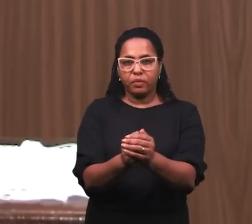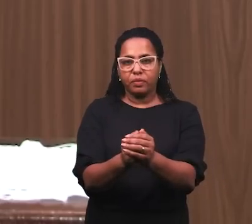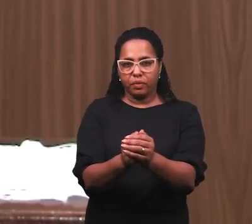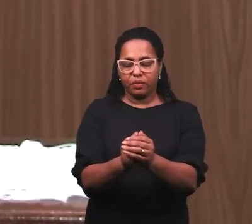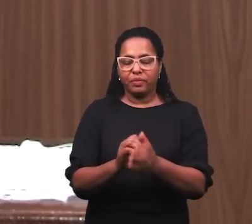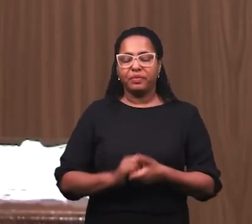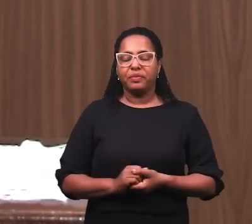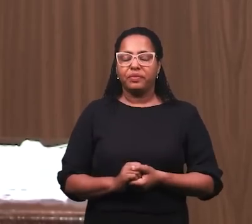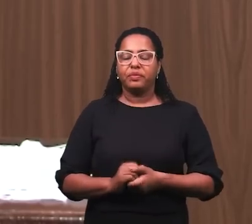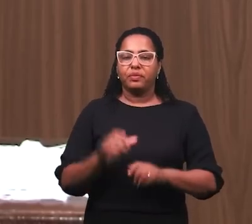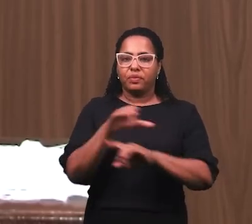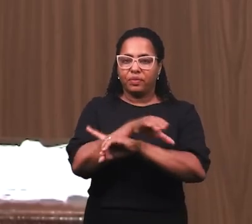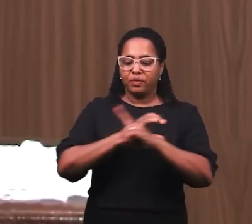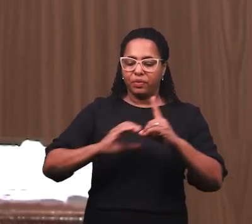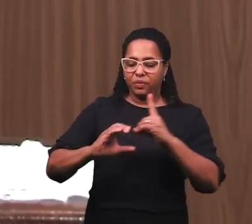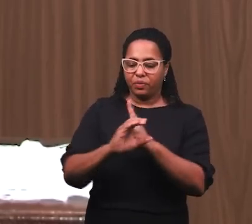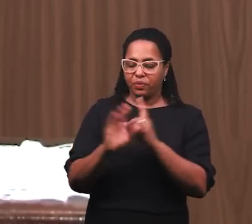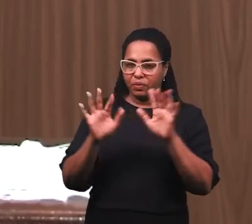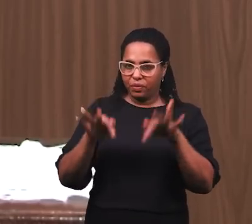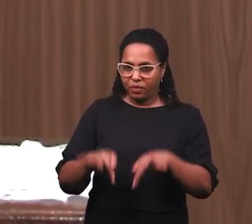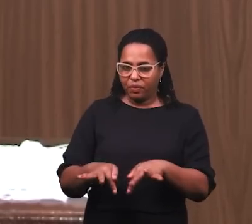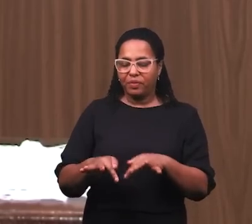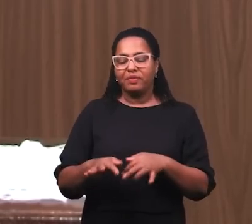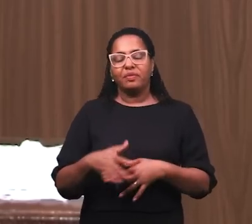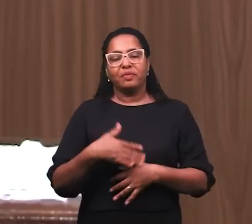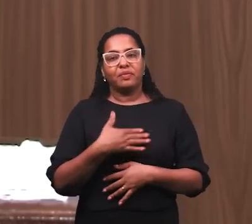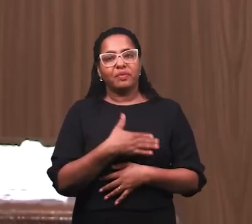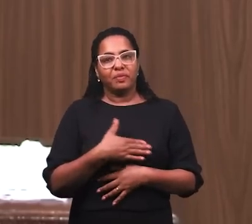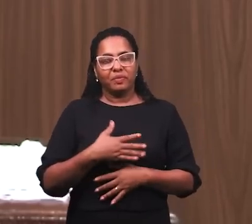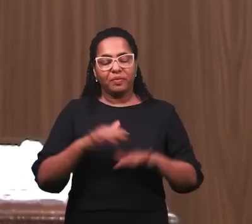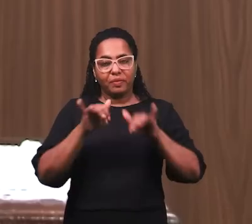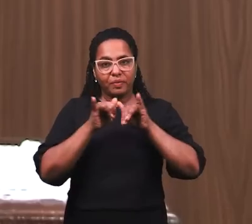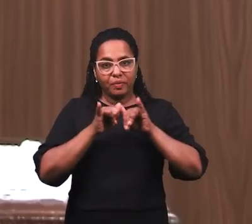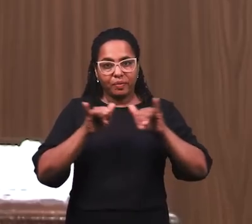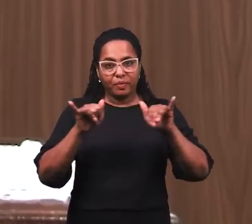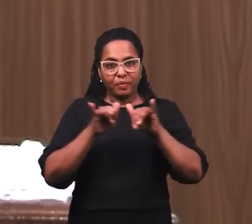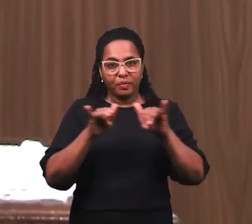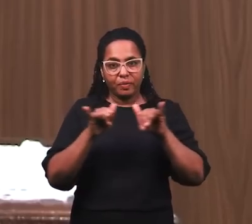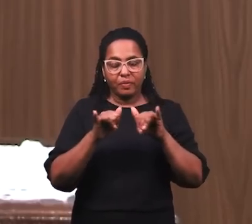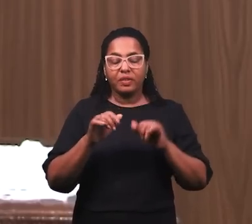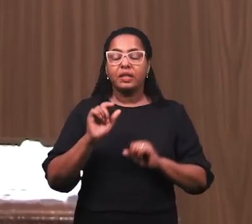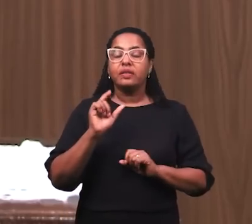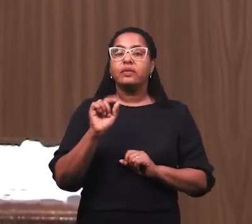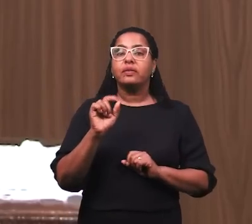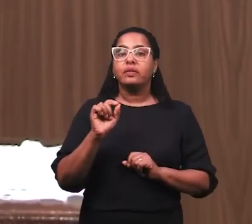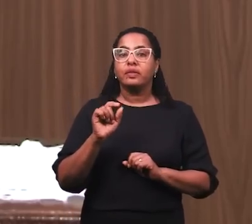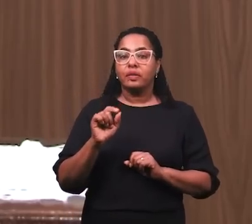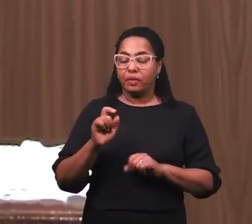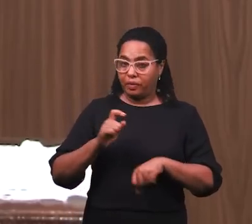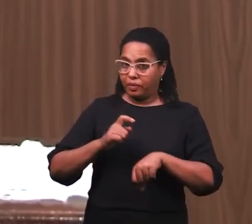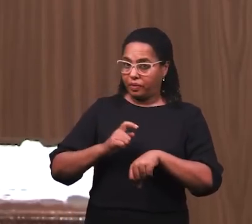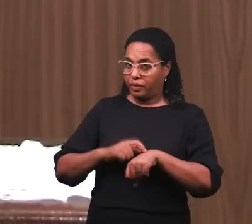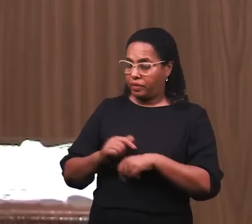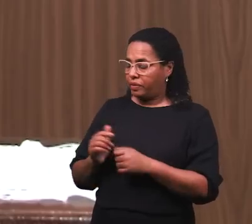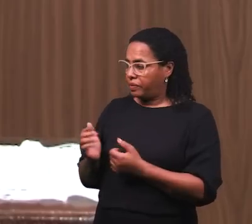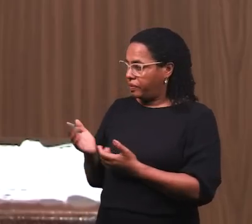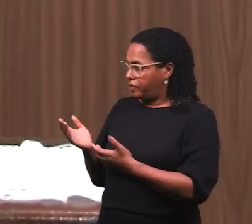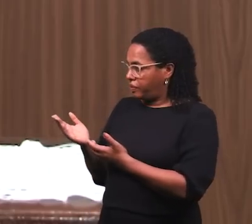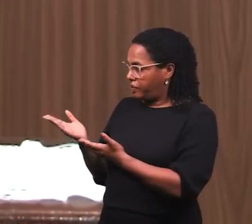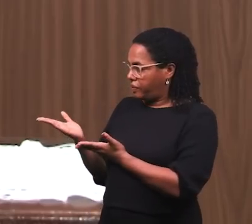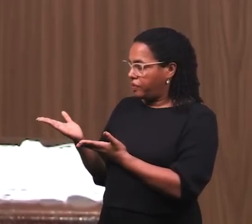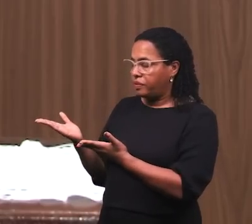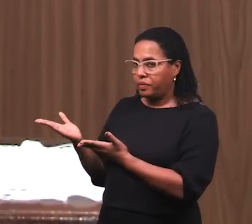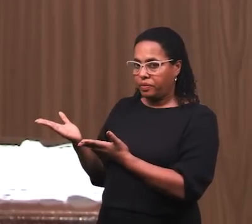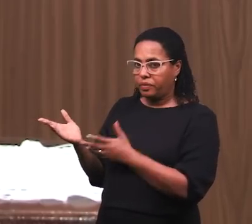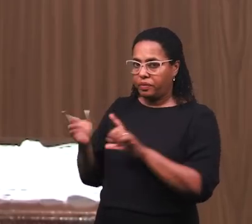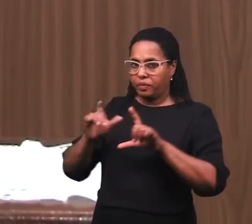Amém. Nosso culto está encerrado. Nós gostaríamos de avisar aos irmãos que neste momento está